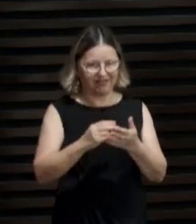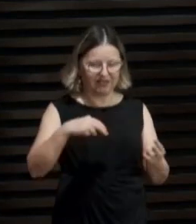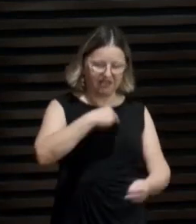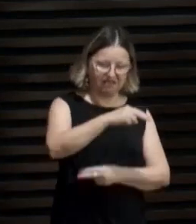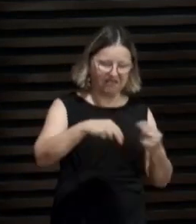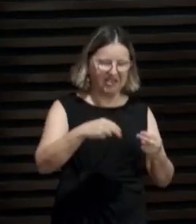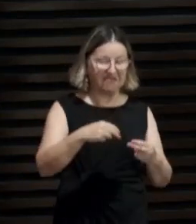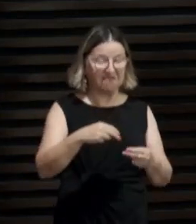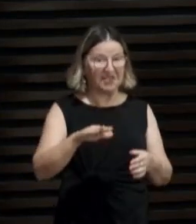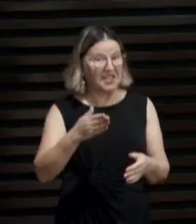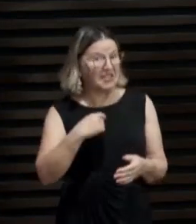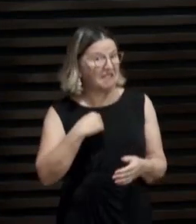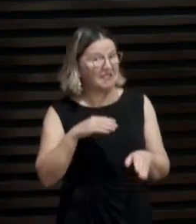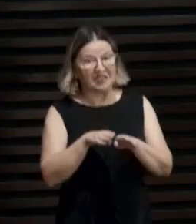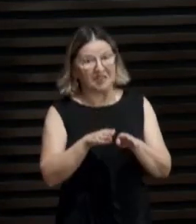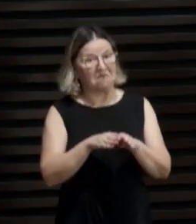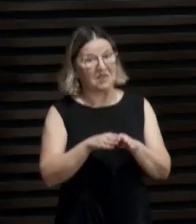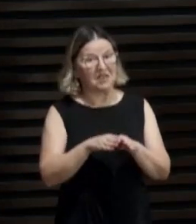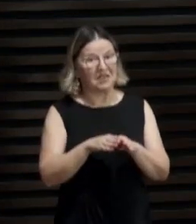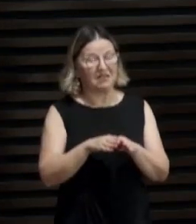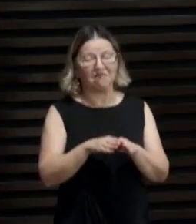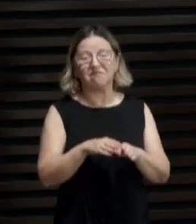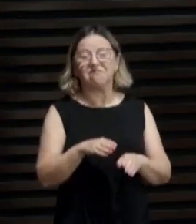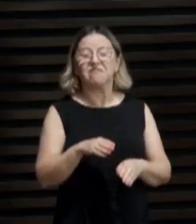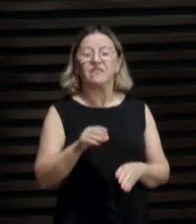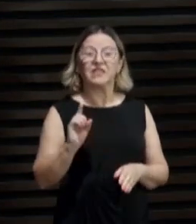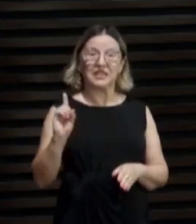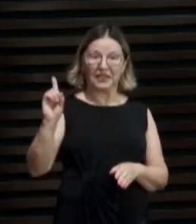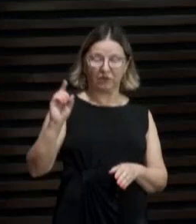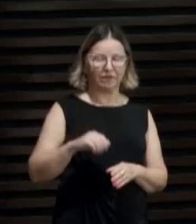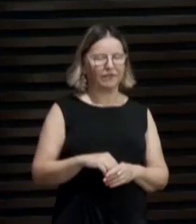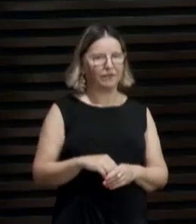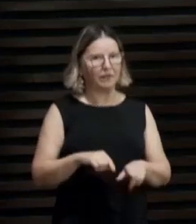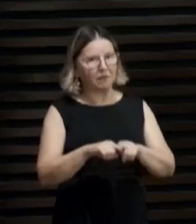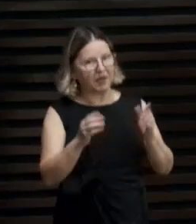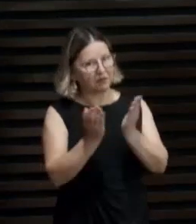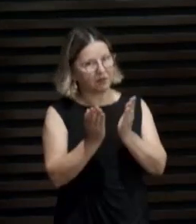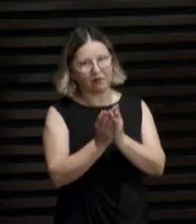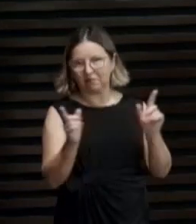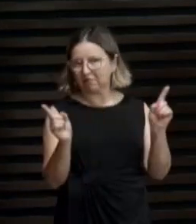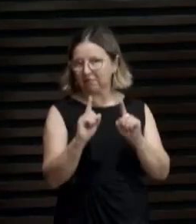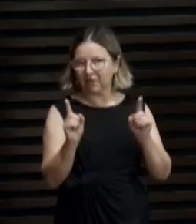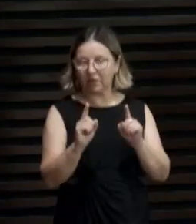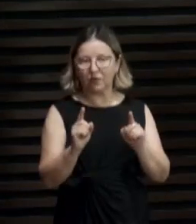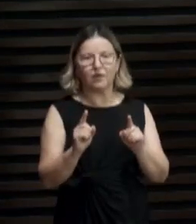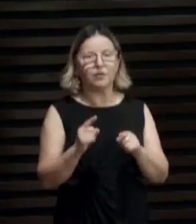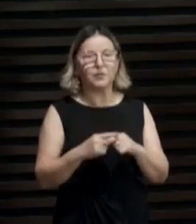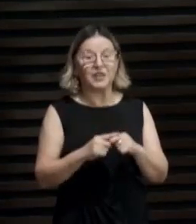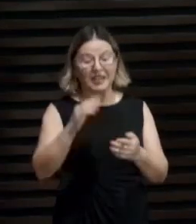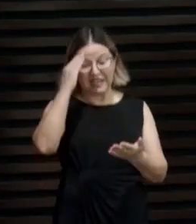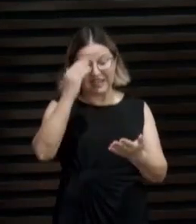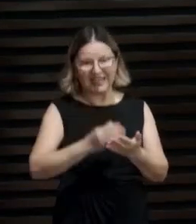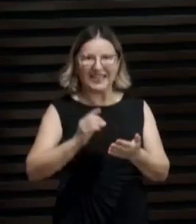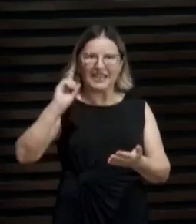divino. O cristão não. O cristão crê que Deus, ele é um Deus bom, um Deus soberano,